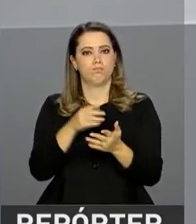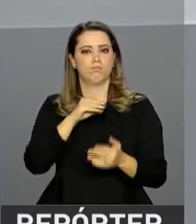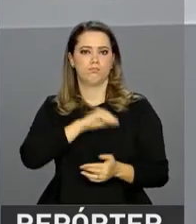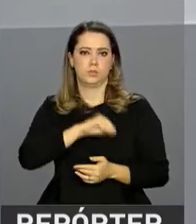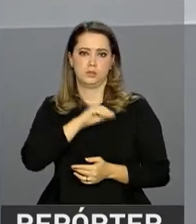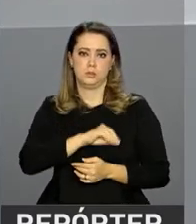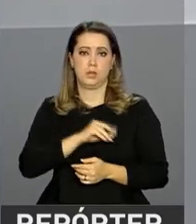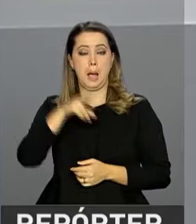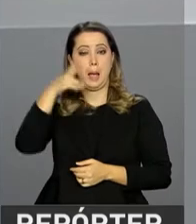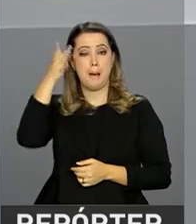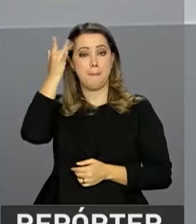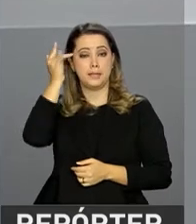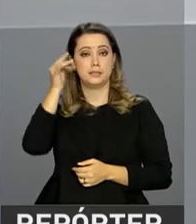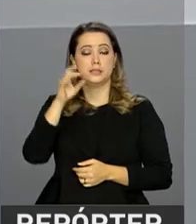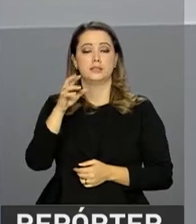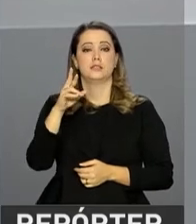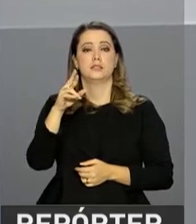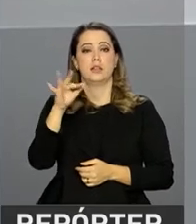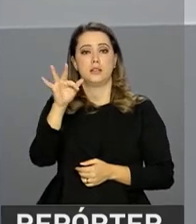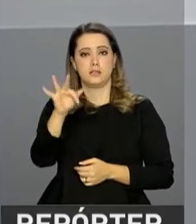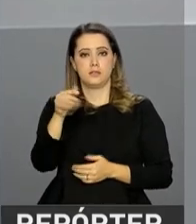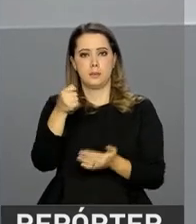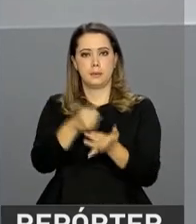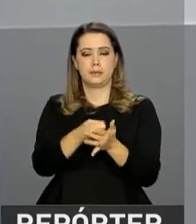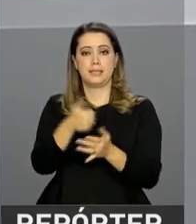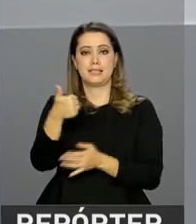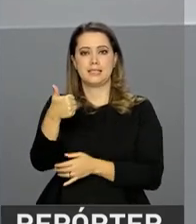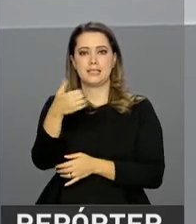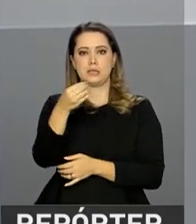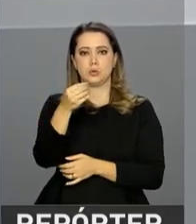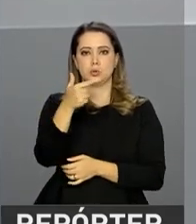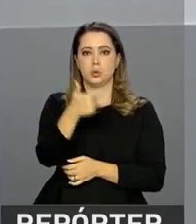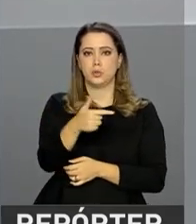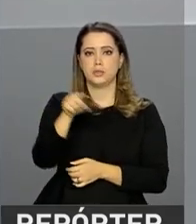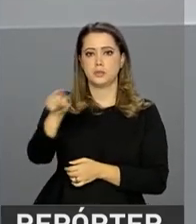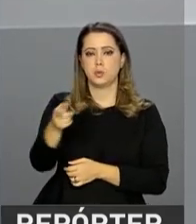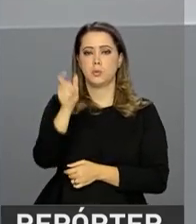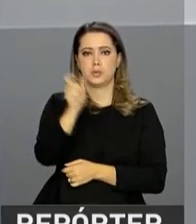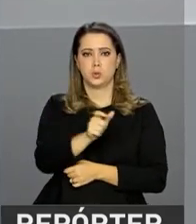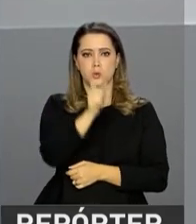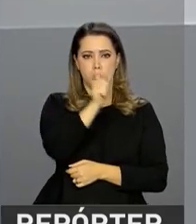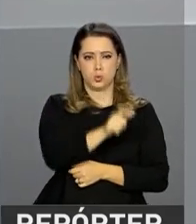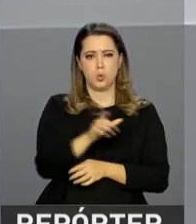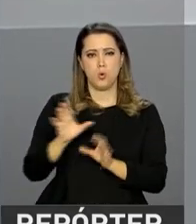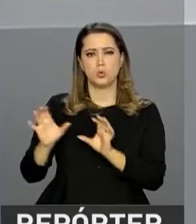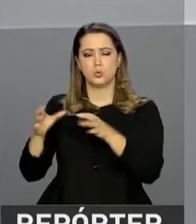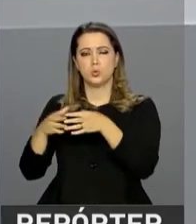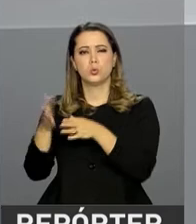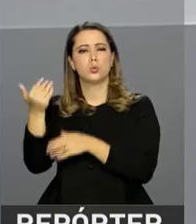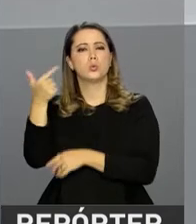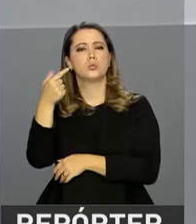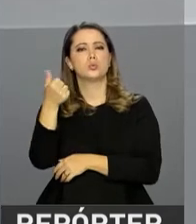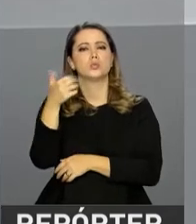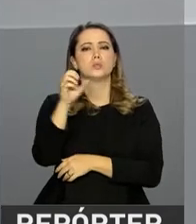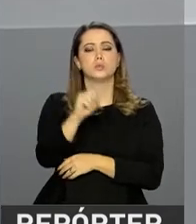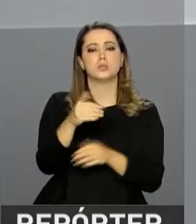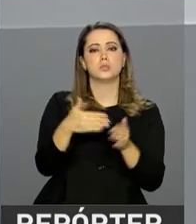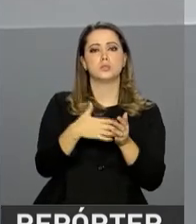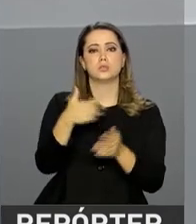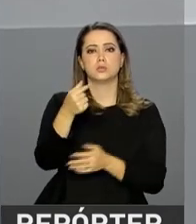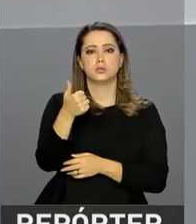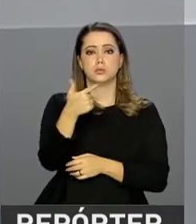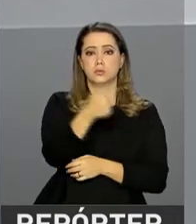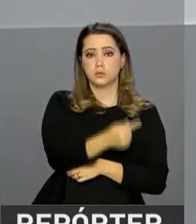vai pagar a restituição para 102 mil pessoas são lotes residuais das declarações recebidas entre 2008 e